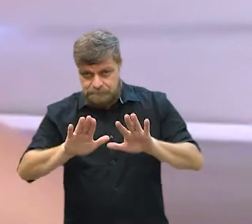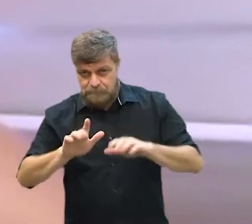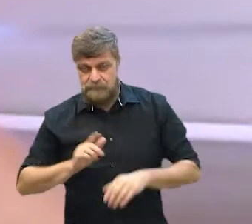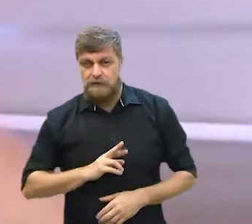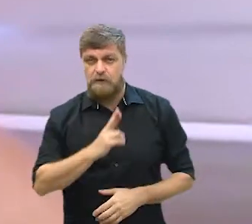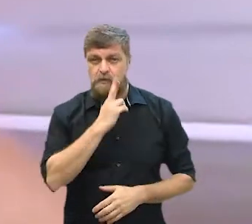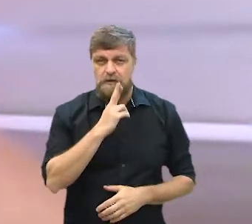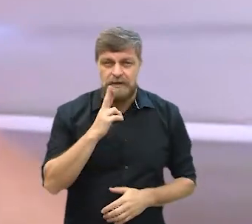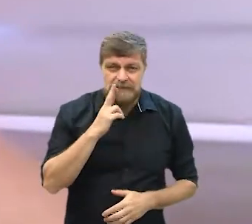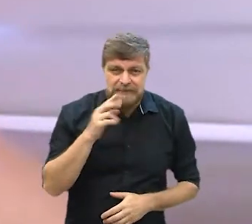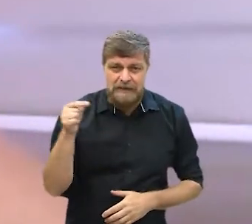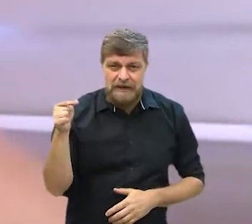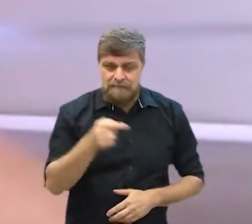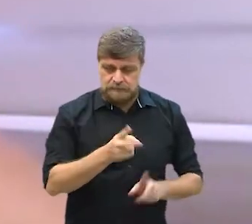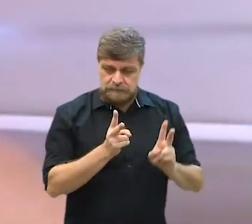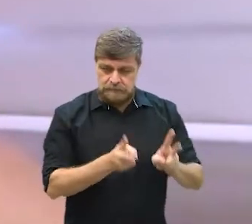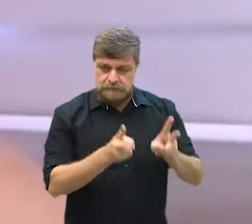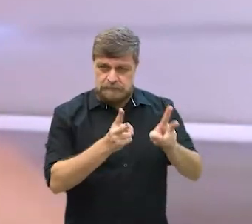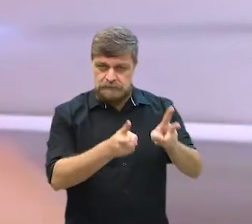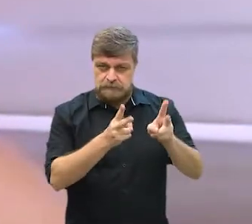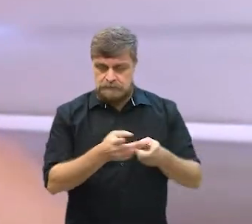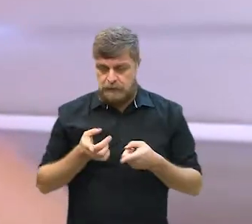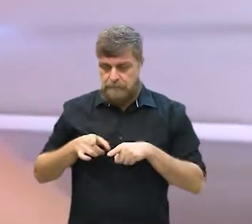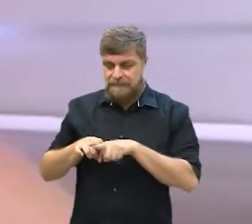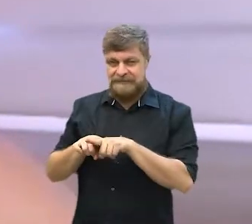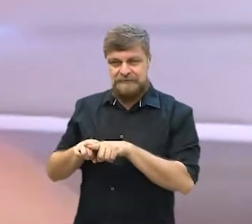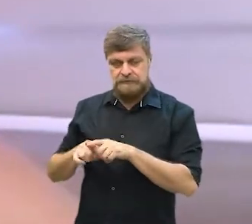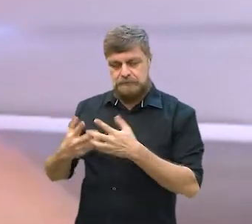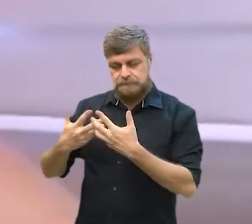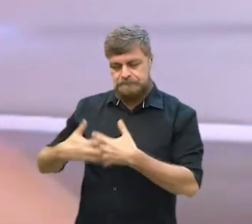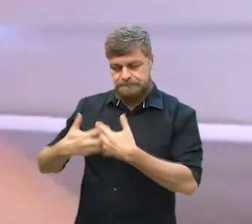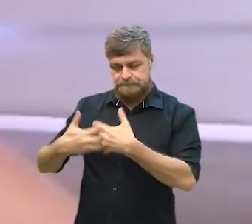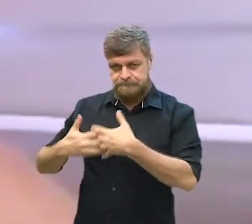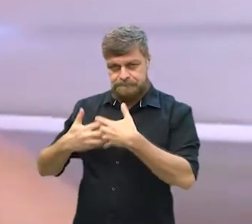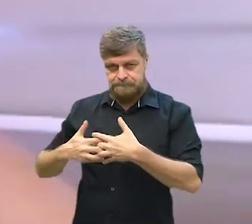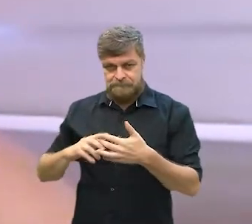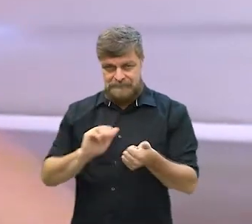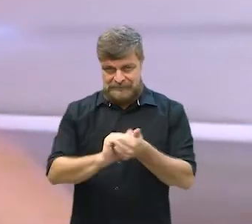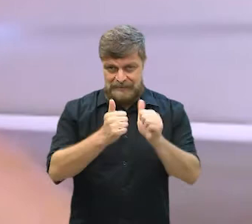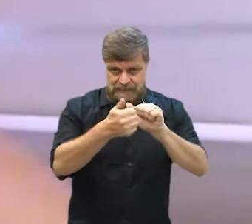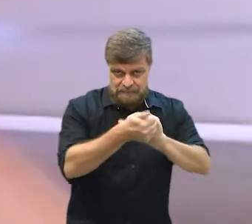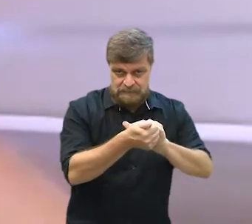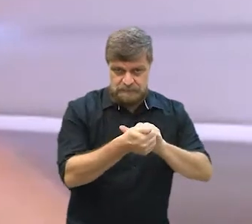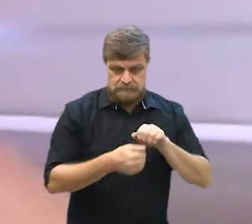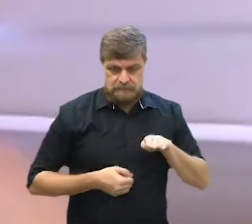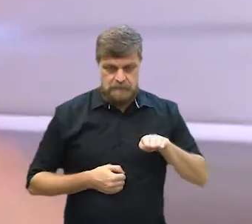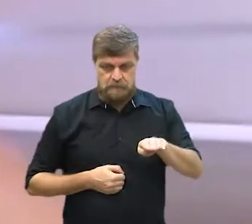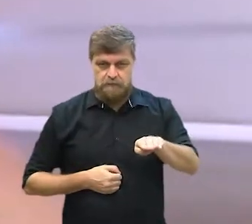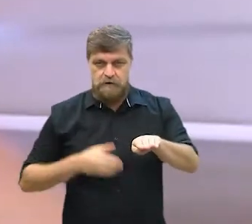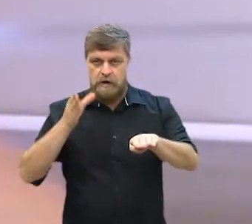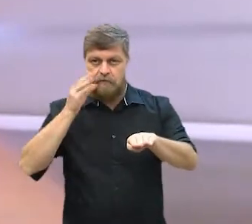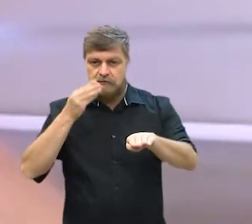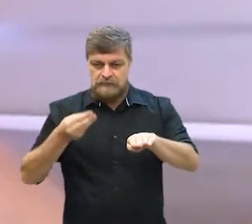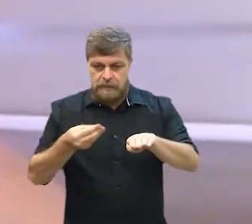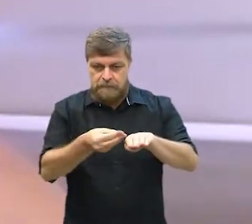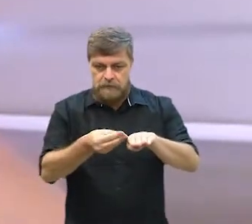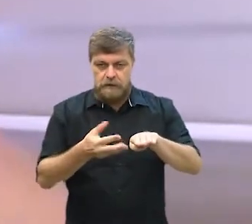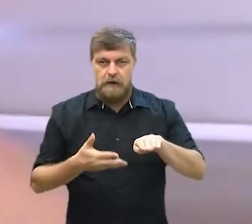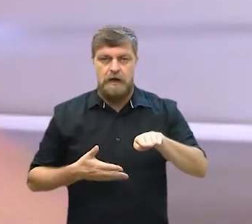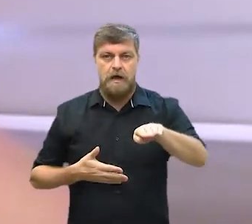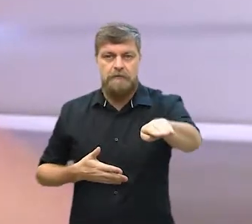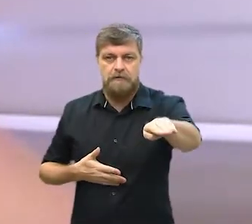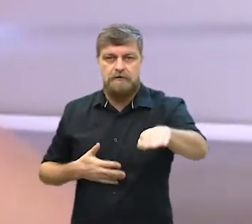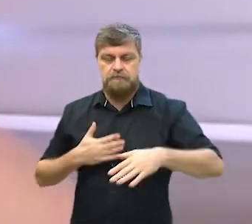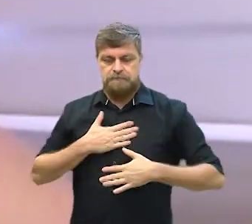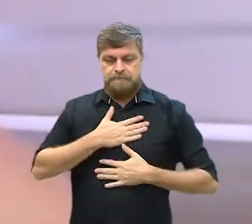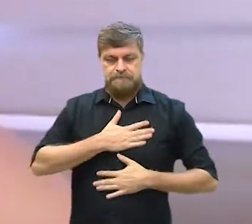Independente disso, os restaurantes que se mantiveram conosco, que fizeram essa adaptação para delivery, para retirada,